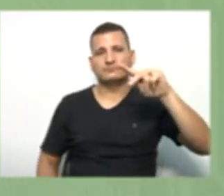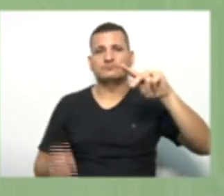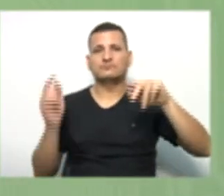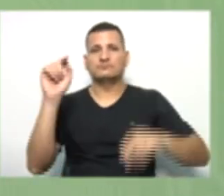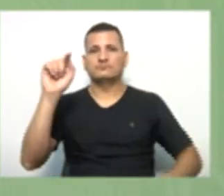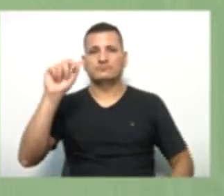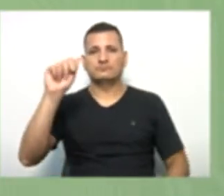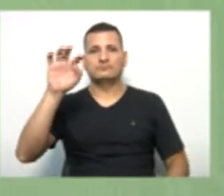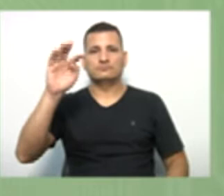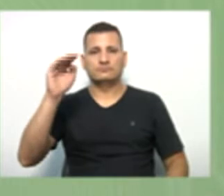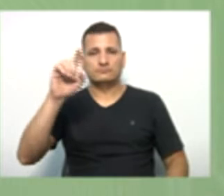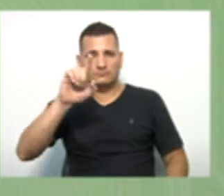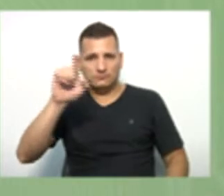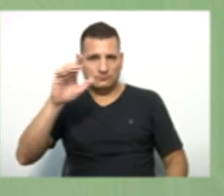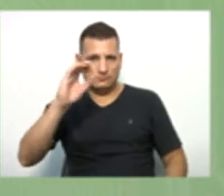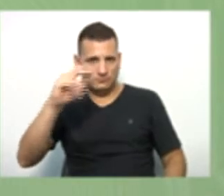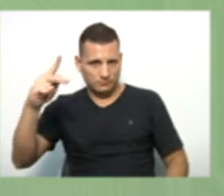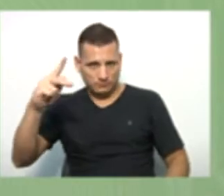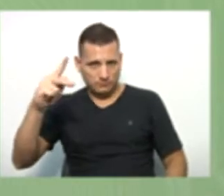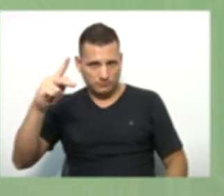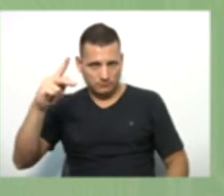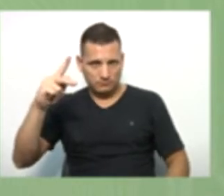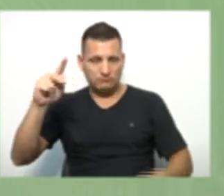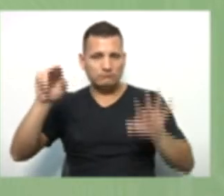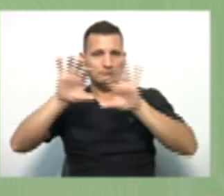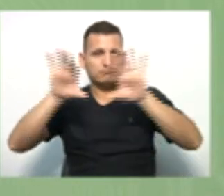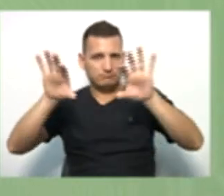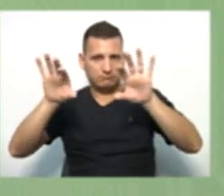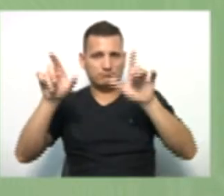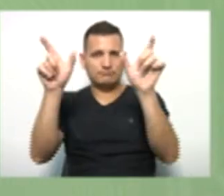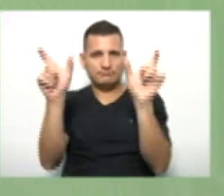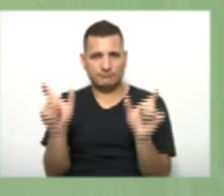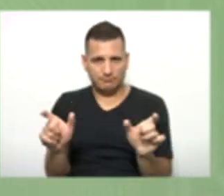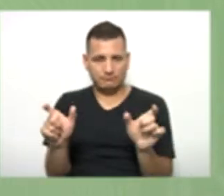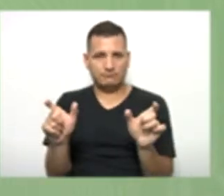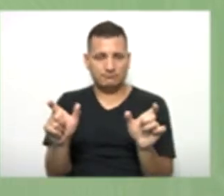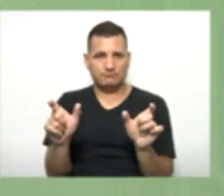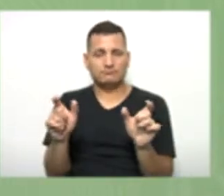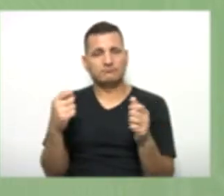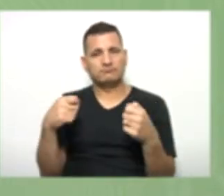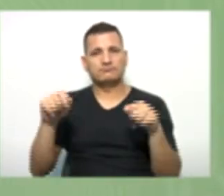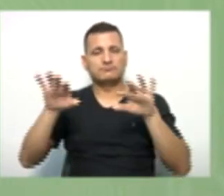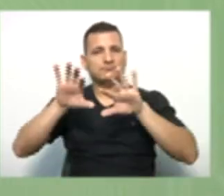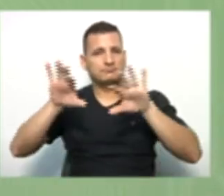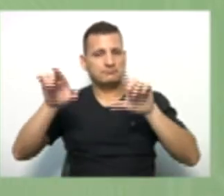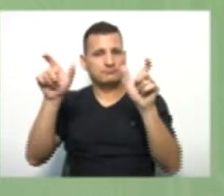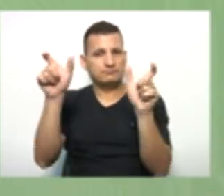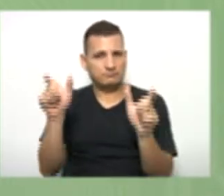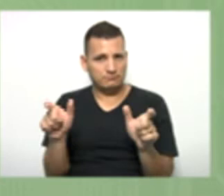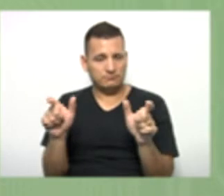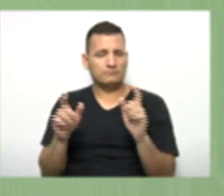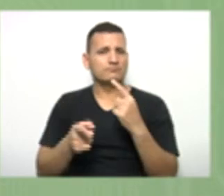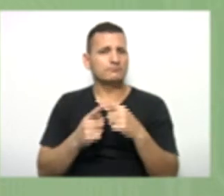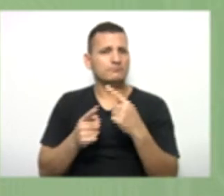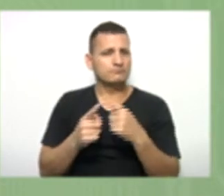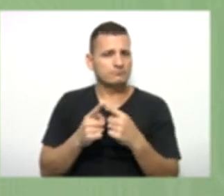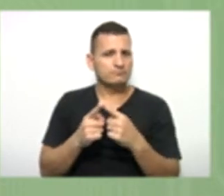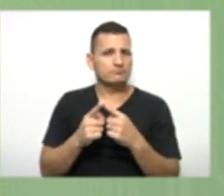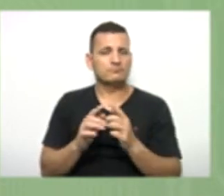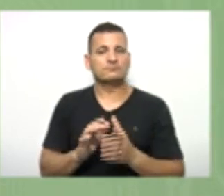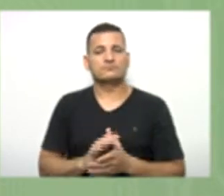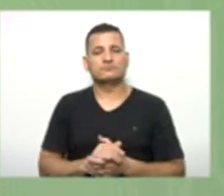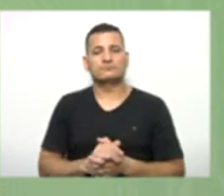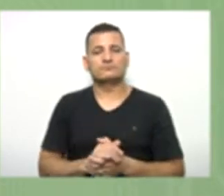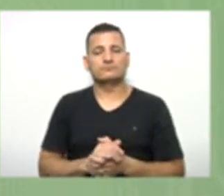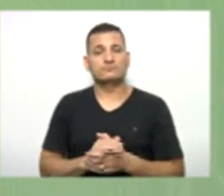ato cooperativo, de ato não cooperativo. Eles têm que ser separados. Porque, lembrando